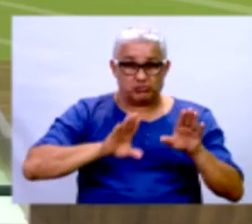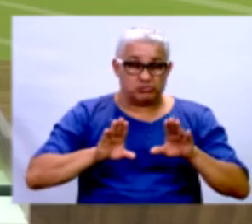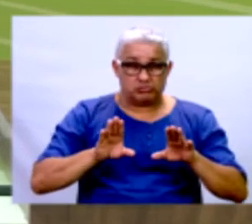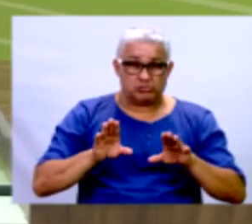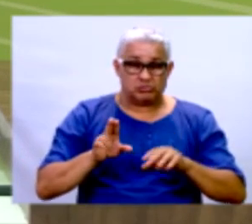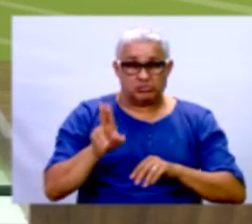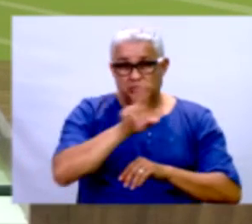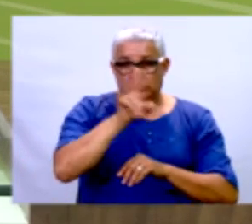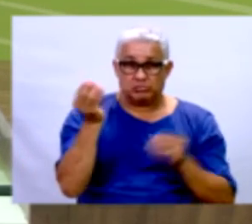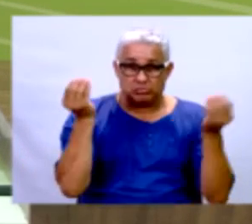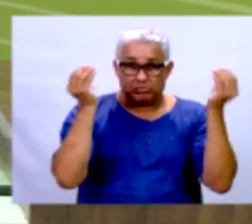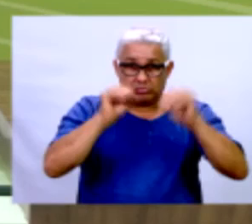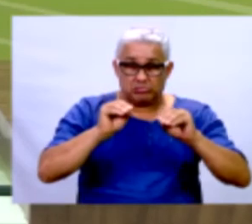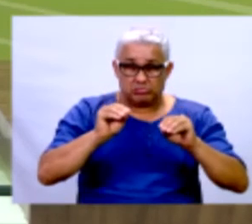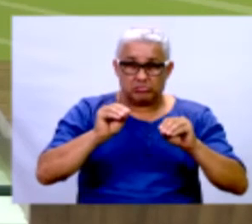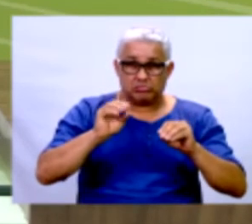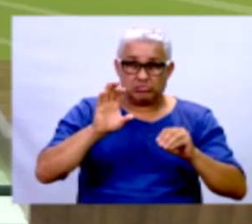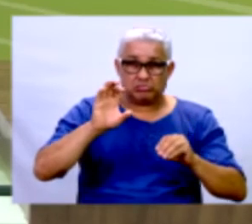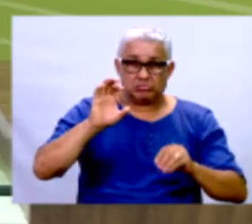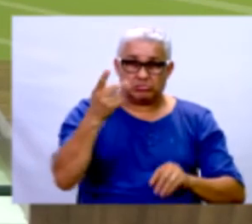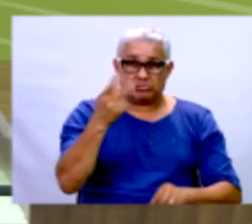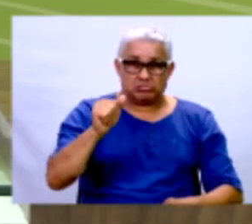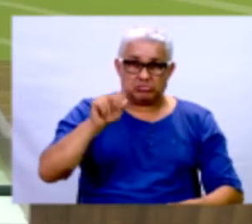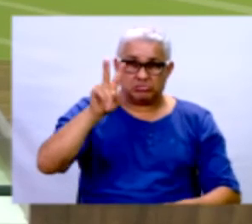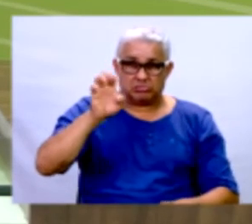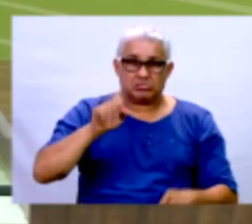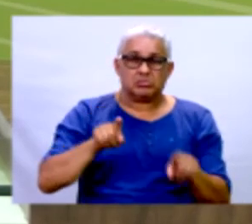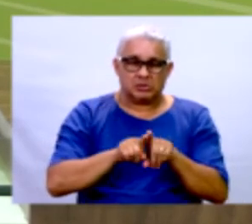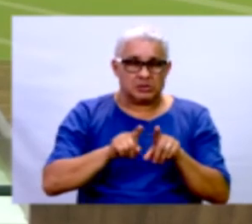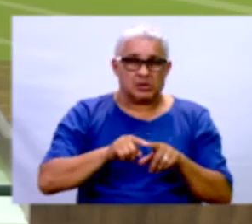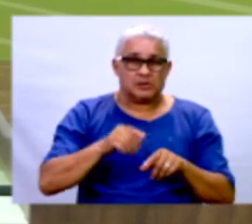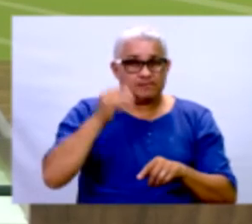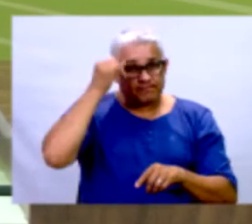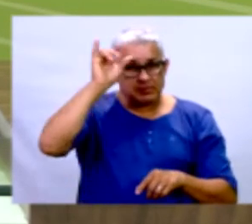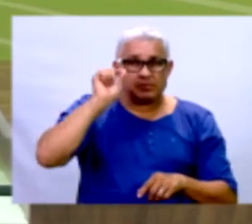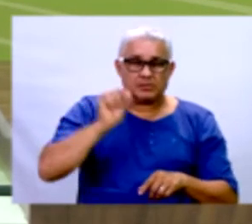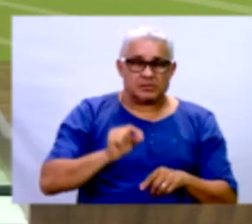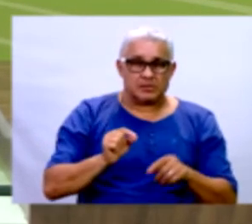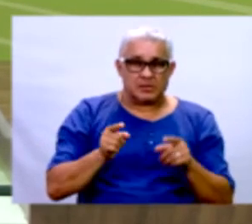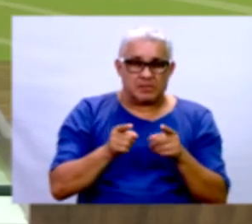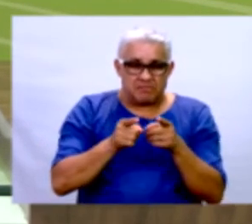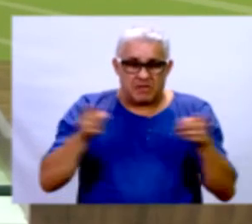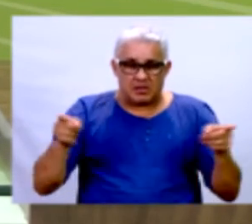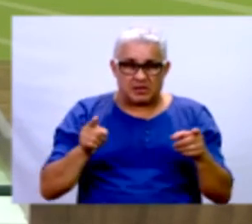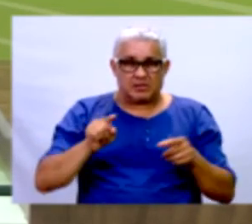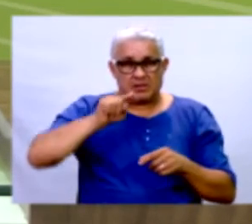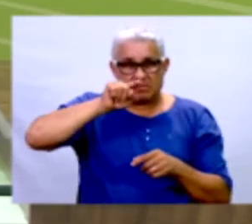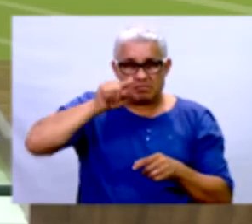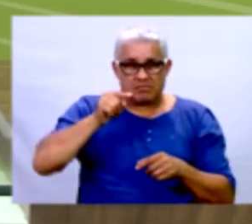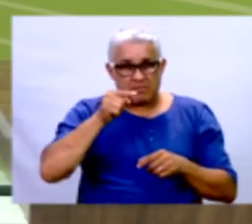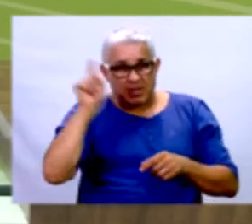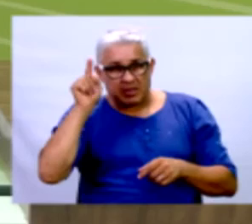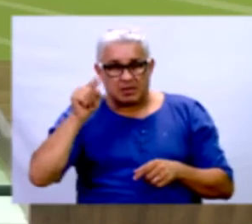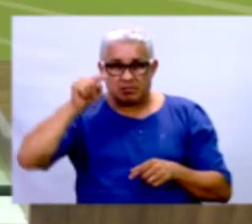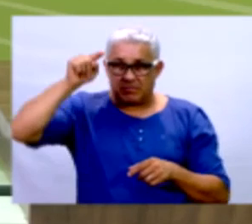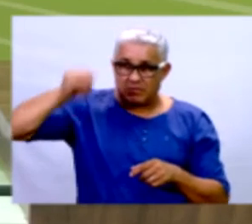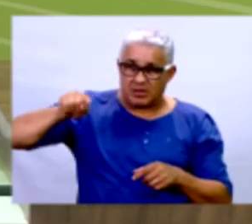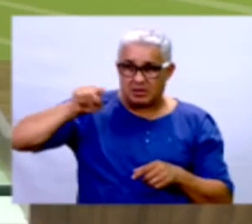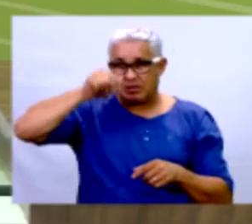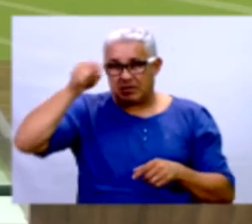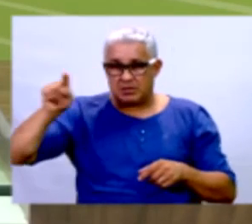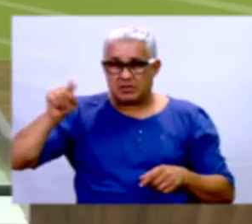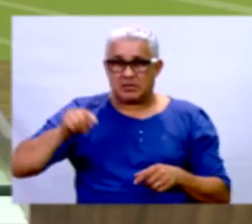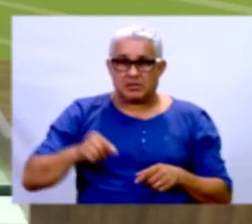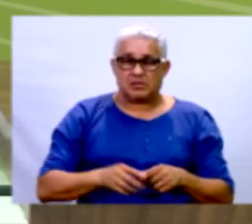Evitar a acentuação e espaço, porque elas obedecem um conceito primordial